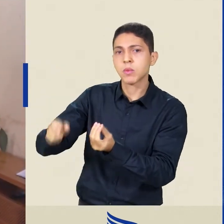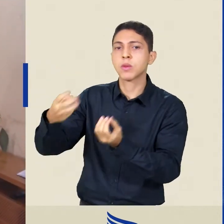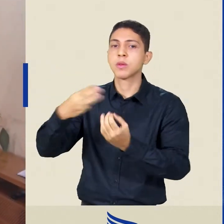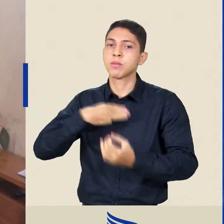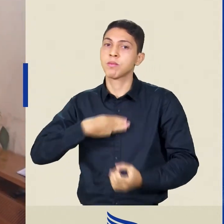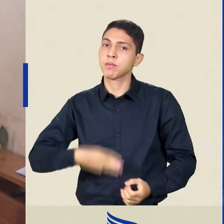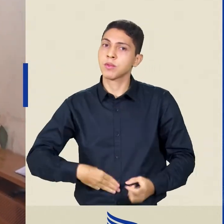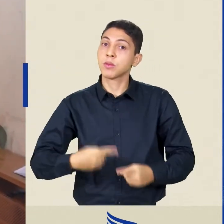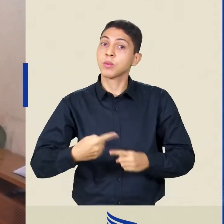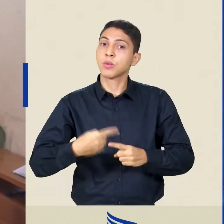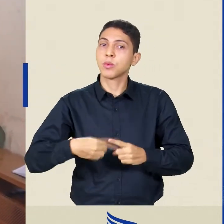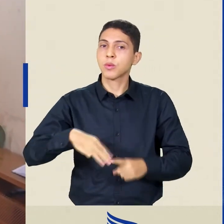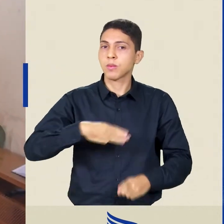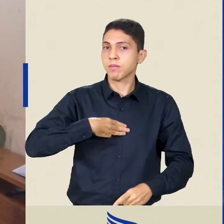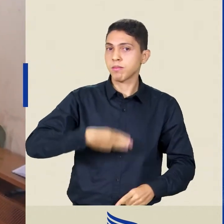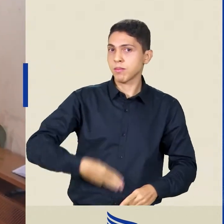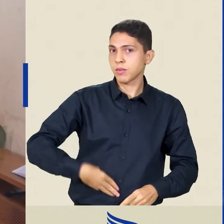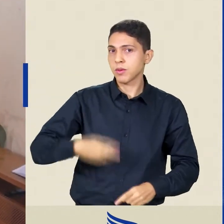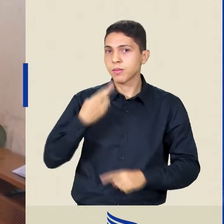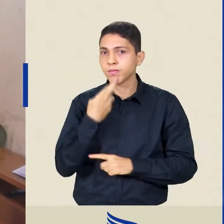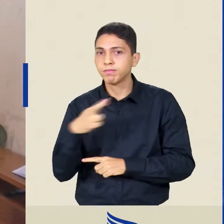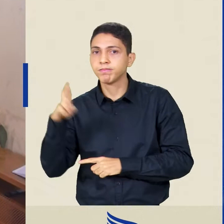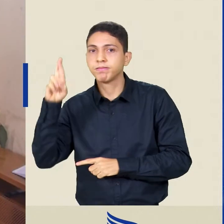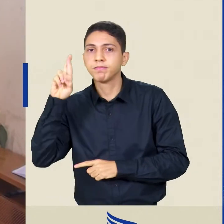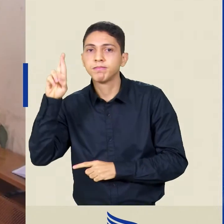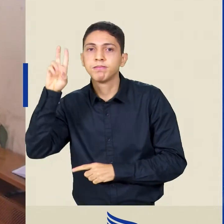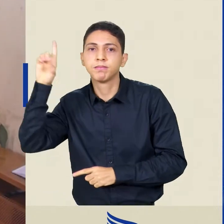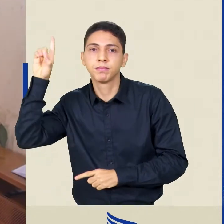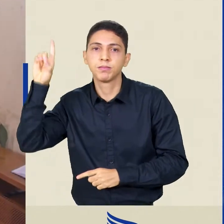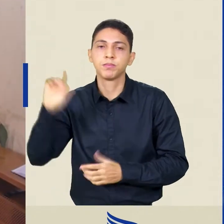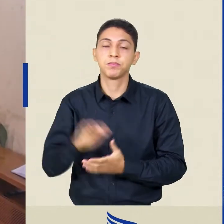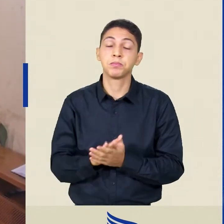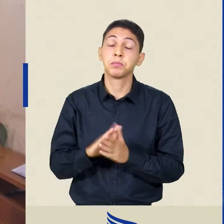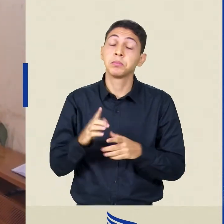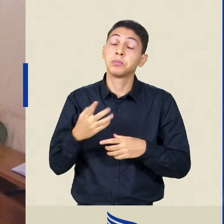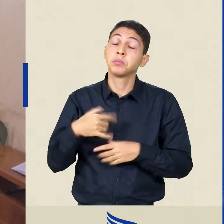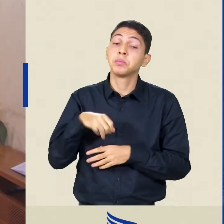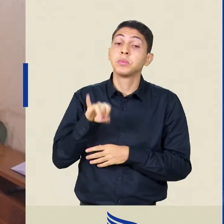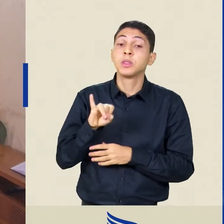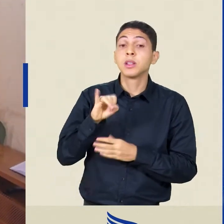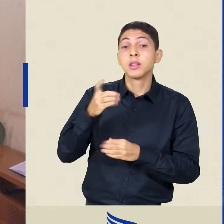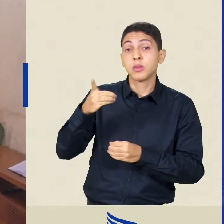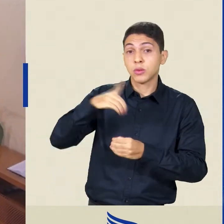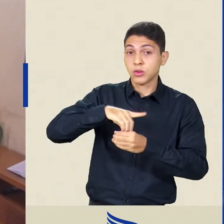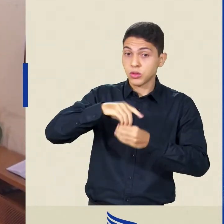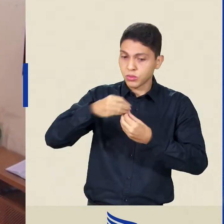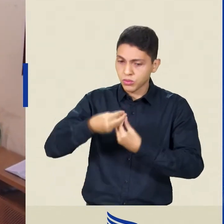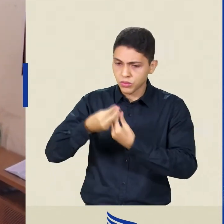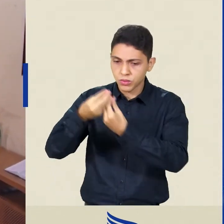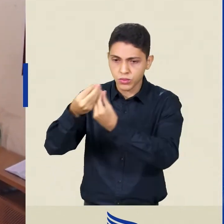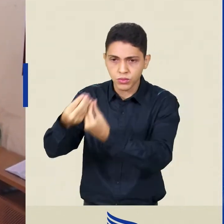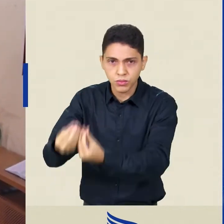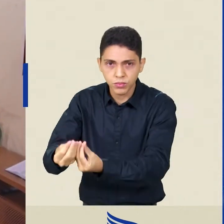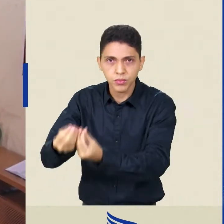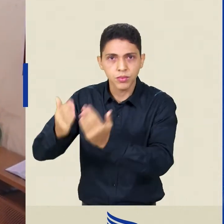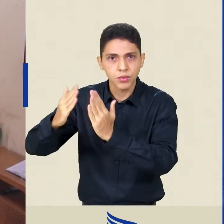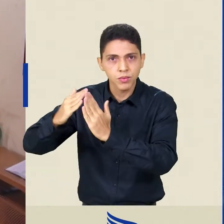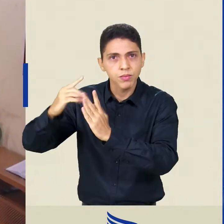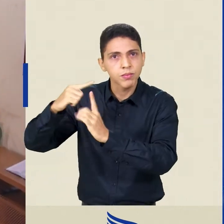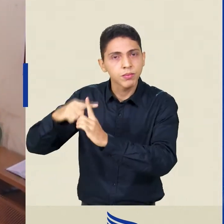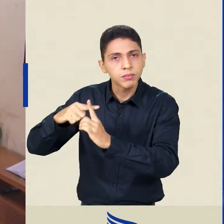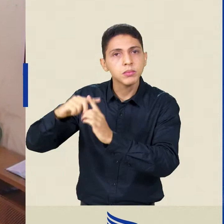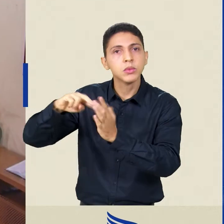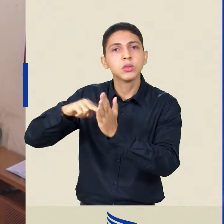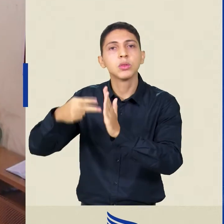de Deus. E esse ponto é importante, porque quando entregamos o dízimo à igreja, na verdade o estamos